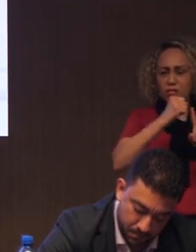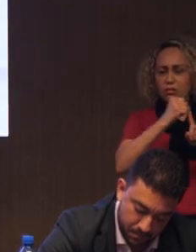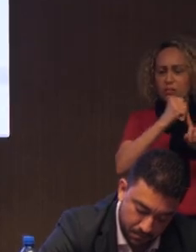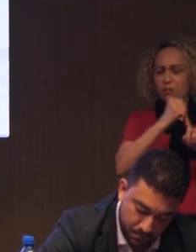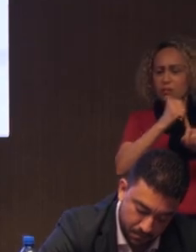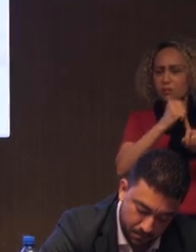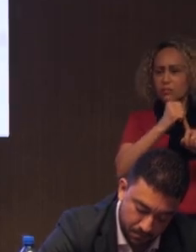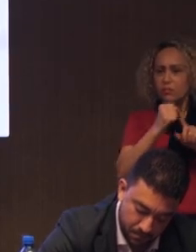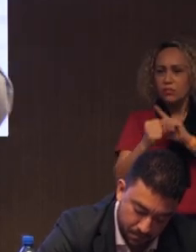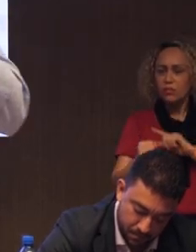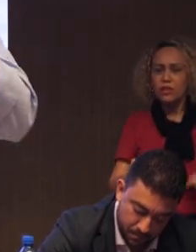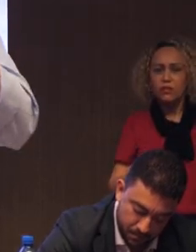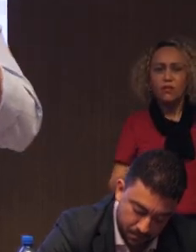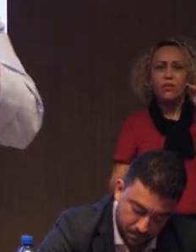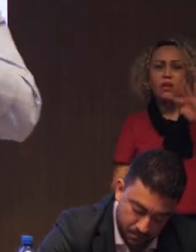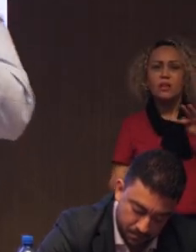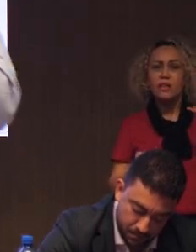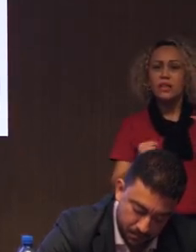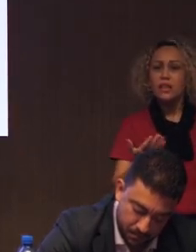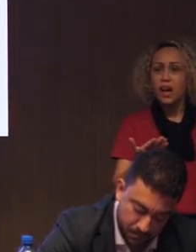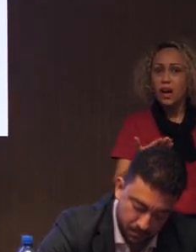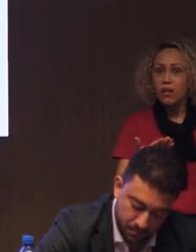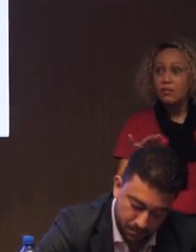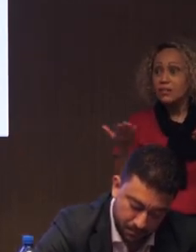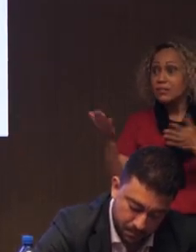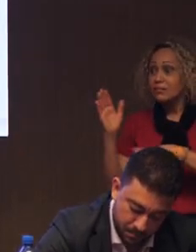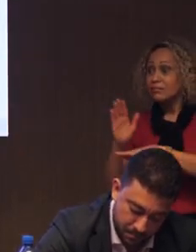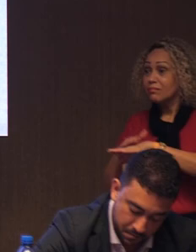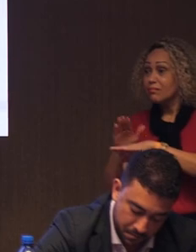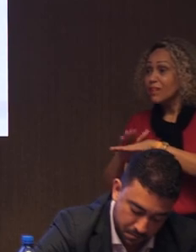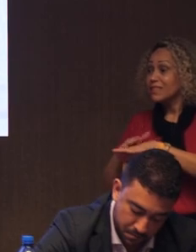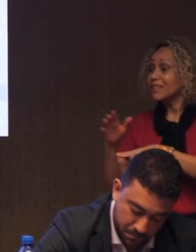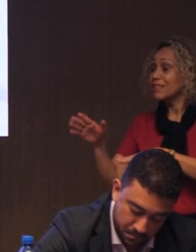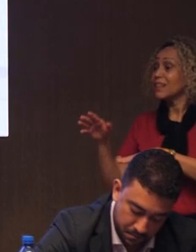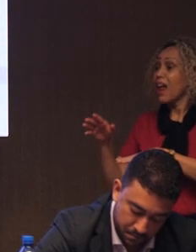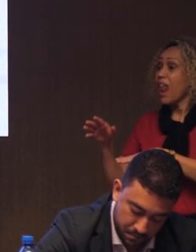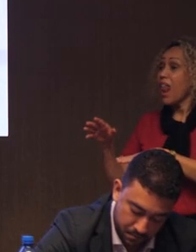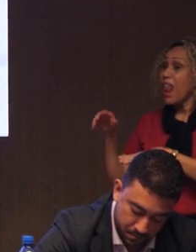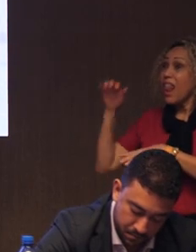mão de quem está destruindo os próprios programas.